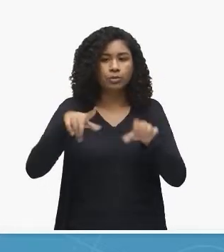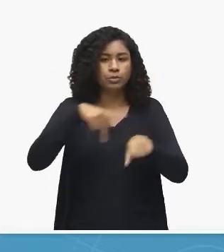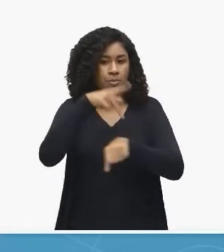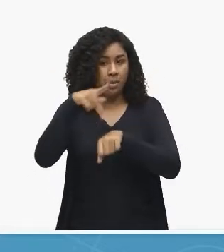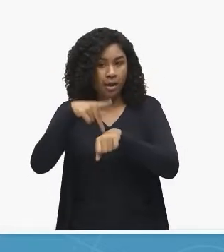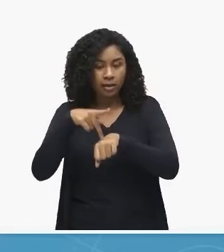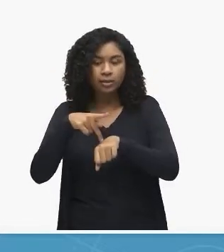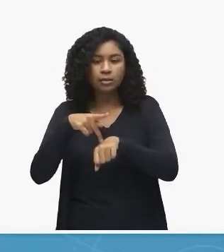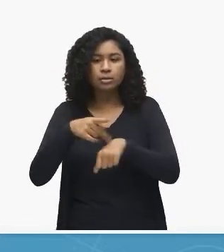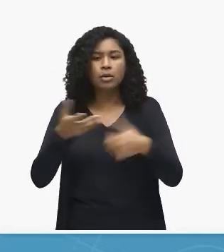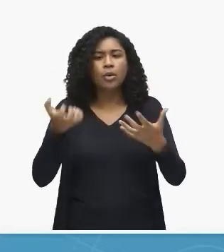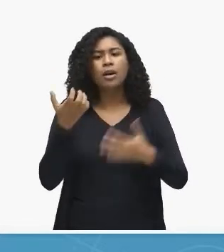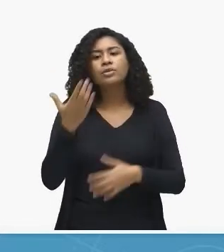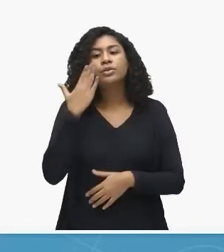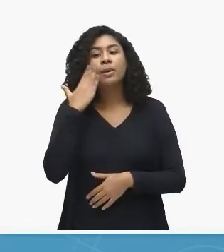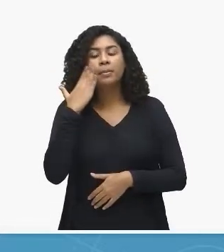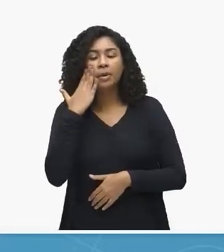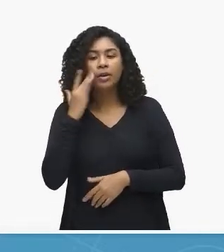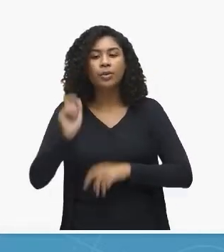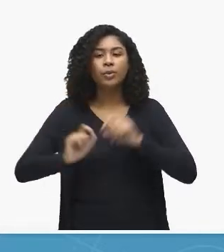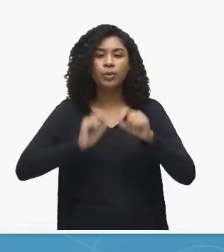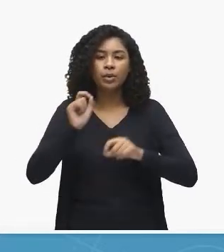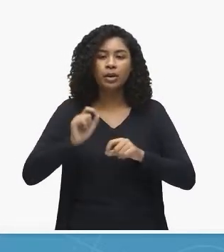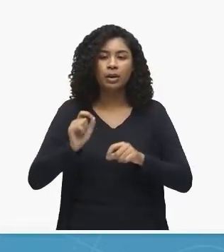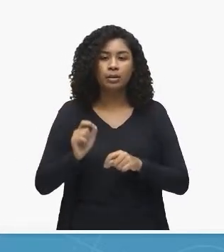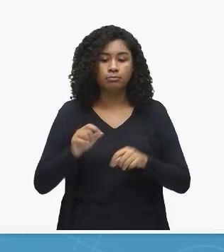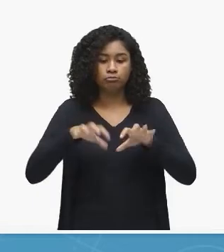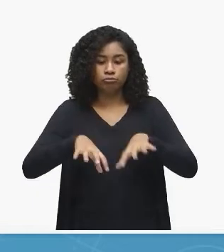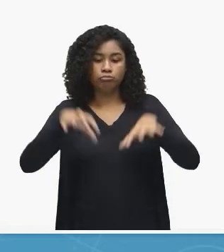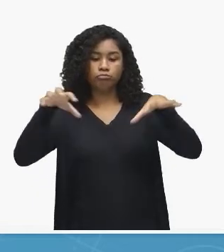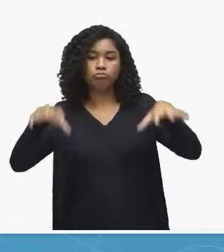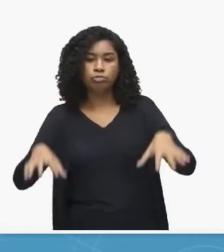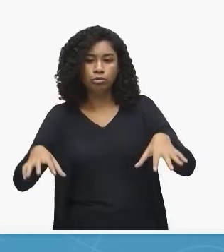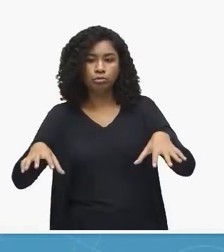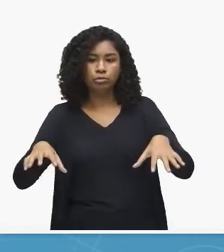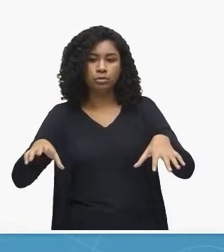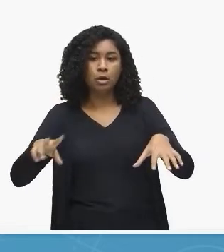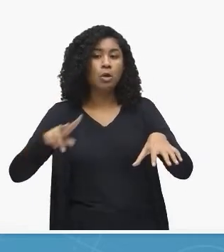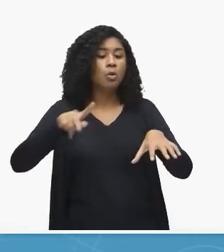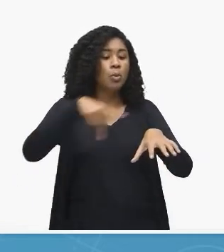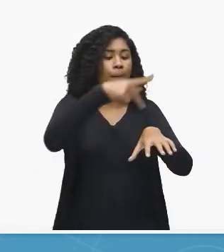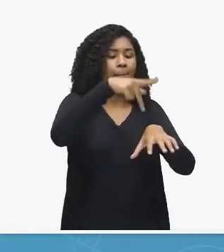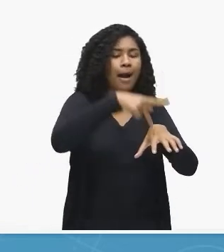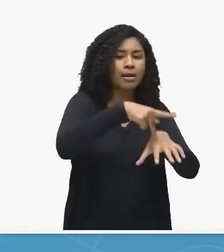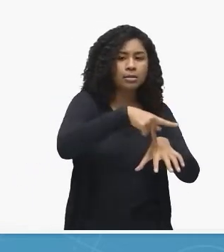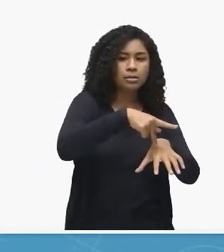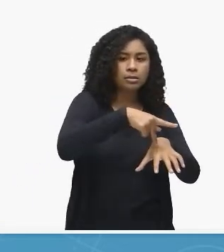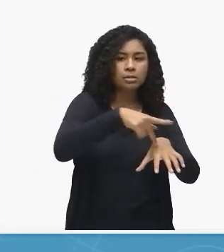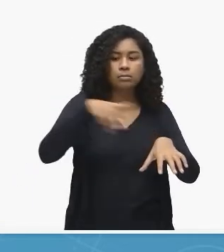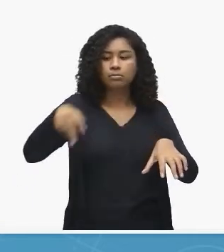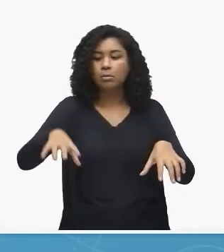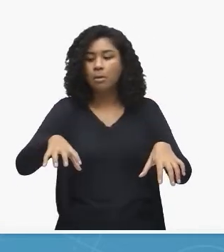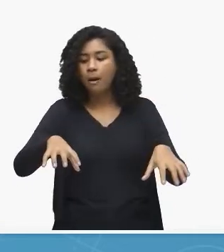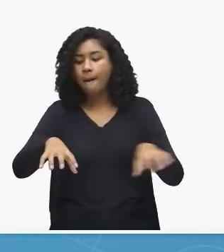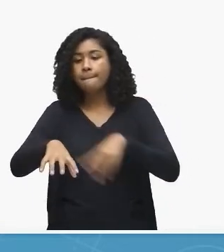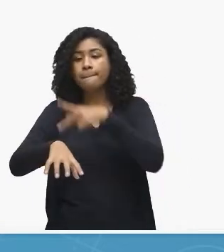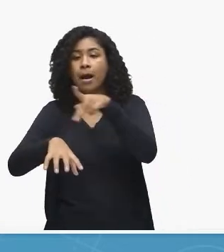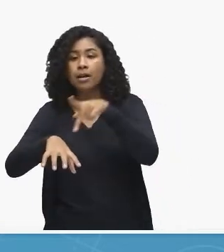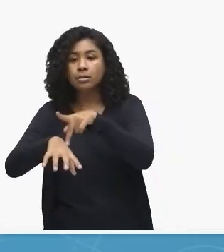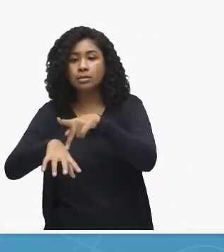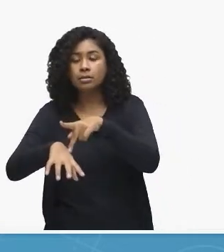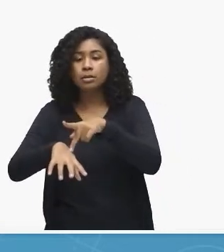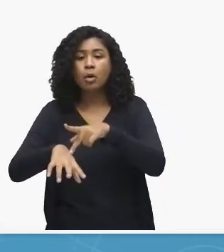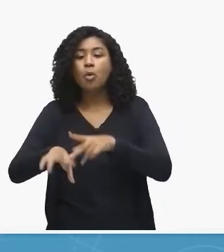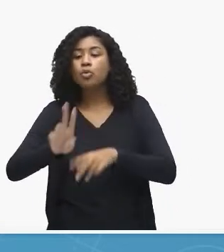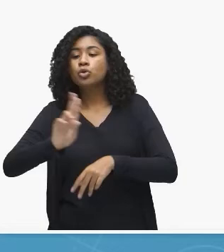eu quero saber nessa questão os dois lados aí, as duas alianças que são formadas, né? Então, quem